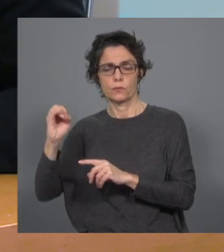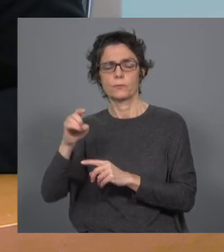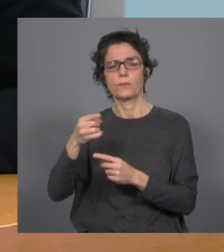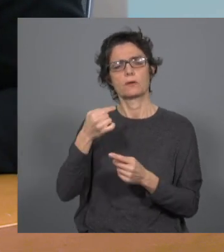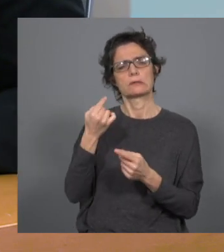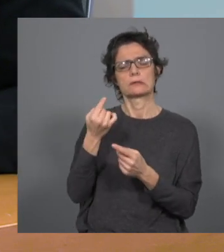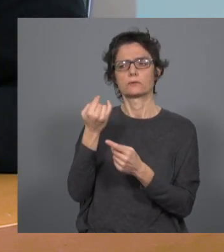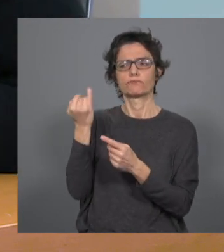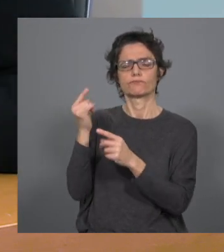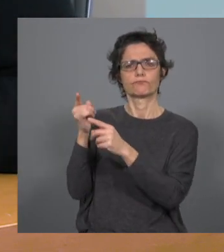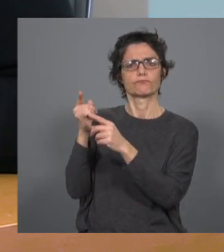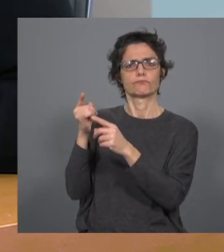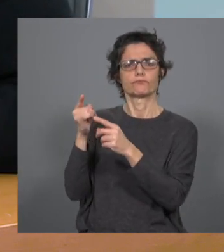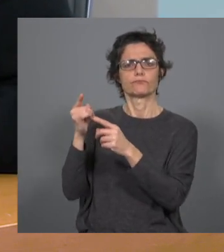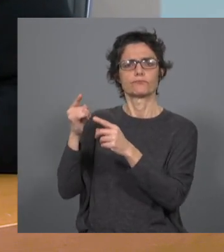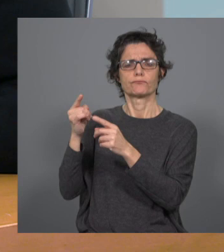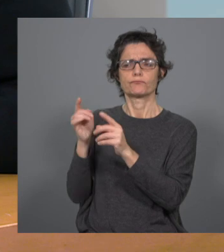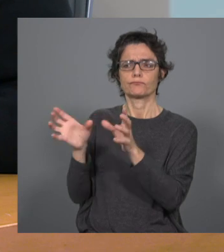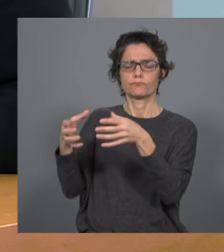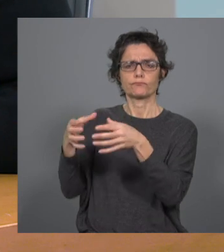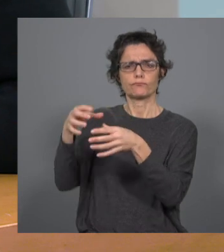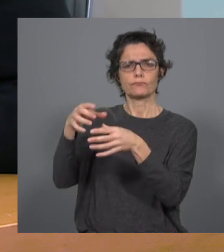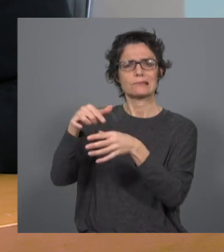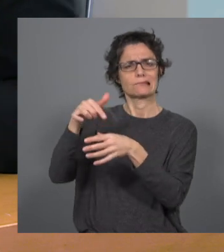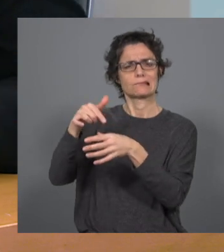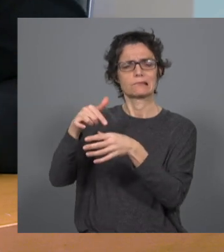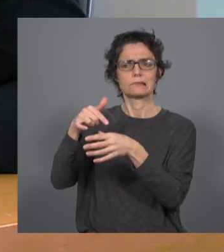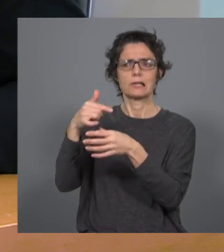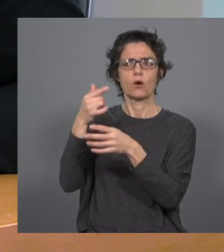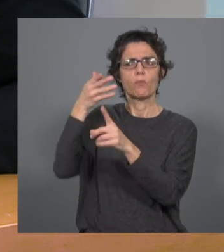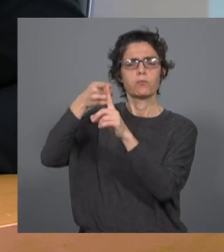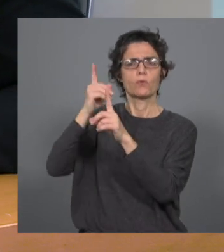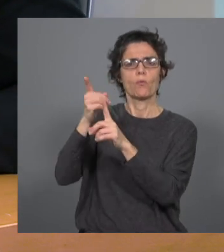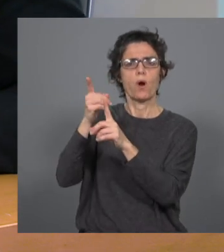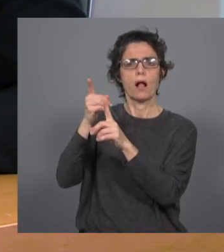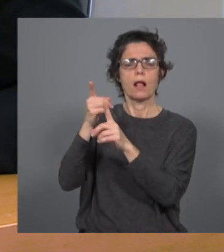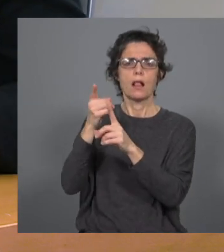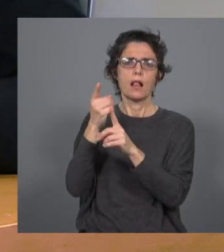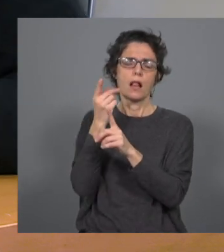institutos seculares é precisamente a vivência da consagração no meio do mundo. Mas, entretanto,